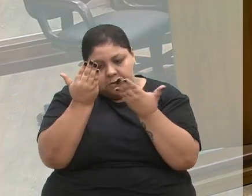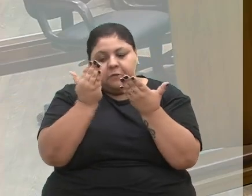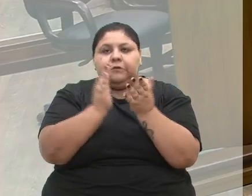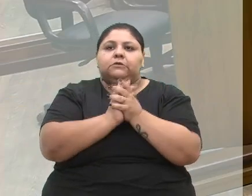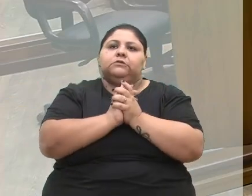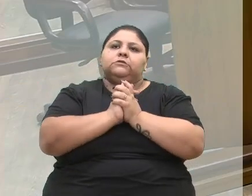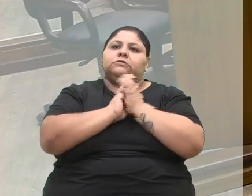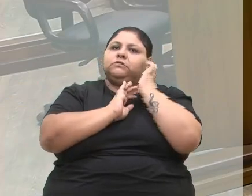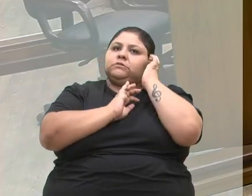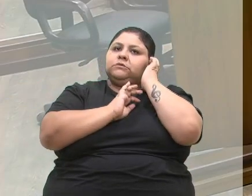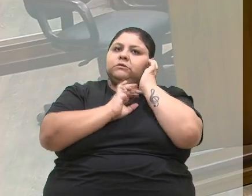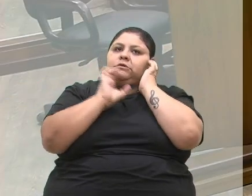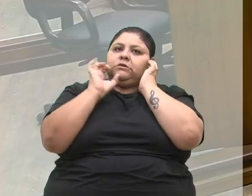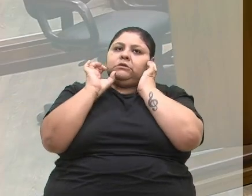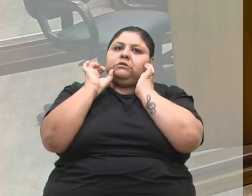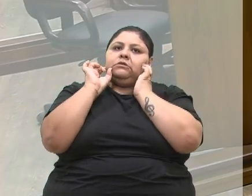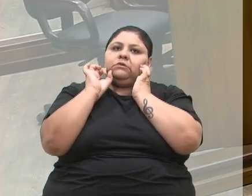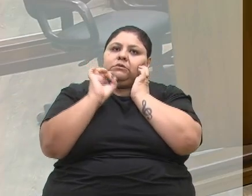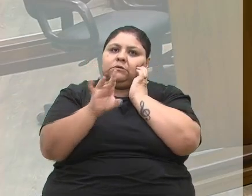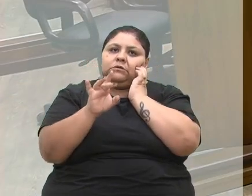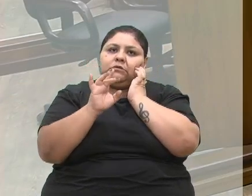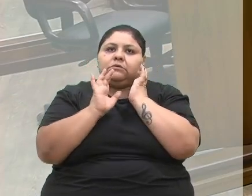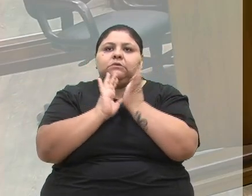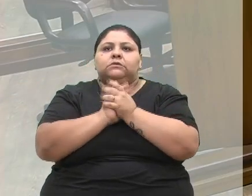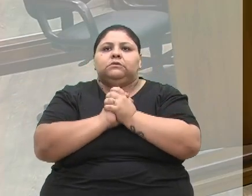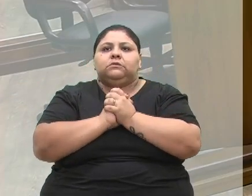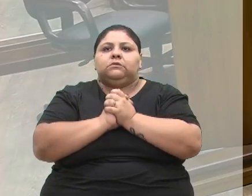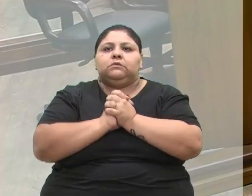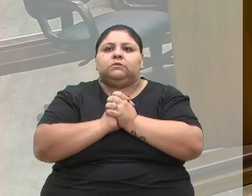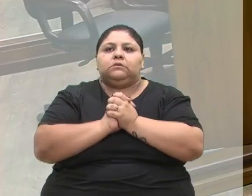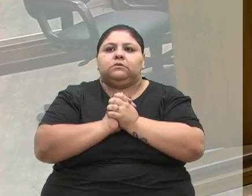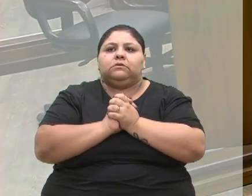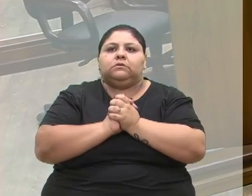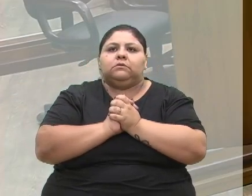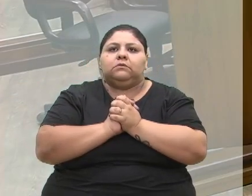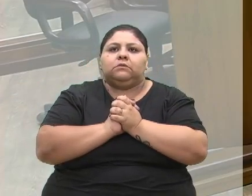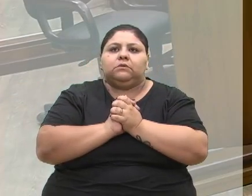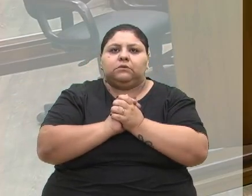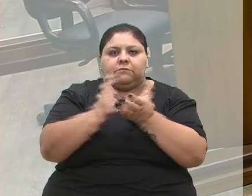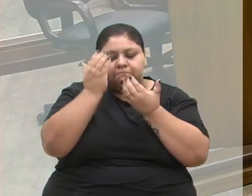Era isso, senhora presidente. Obrigado.